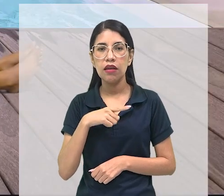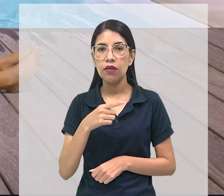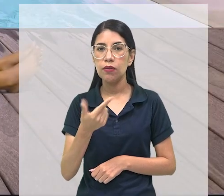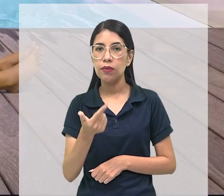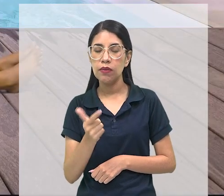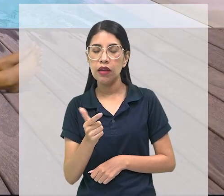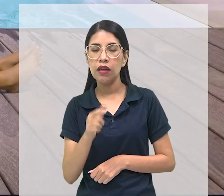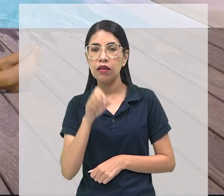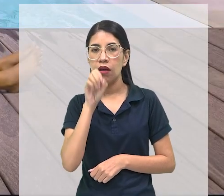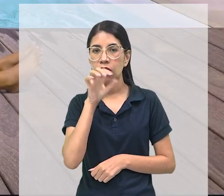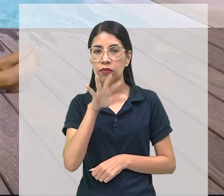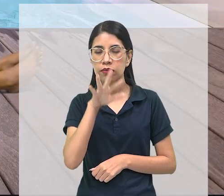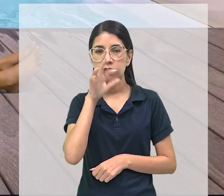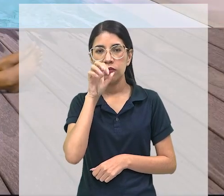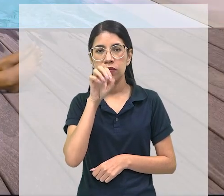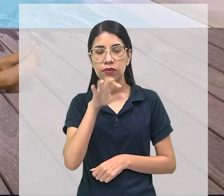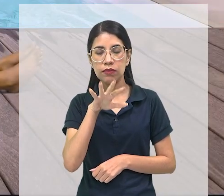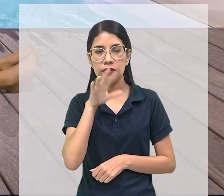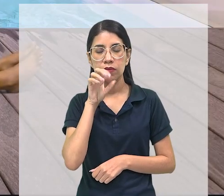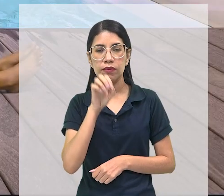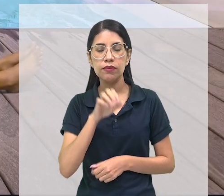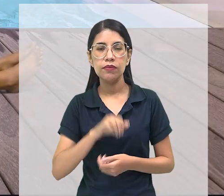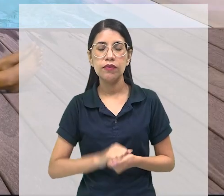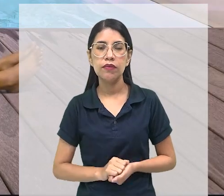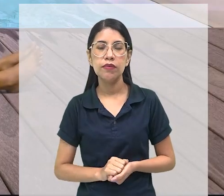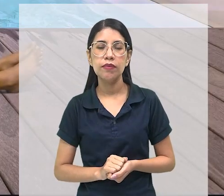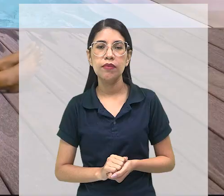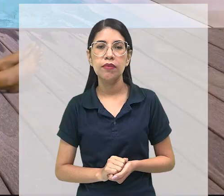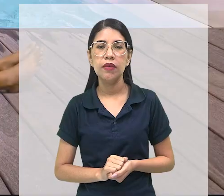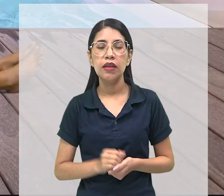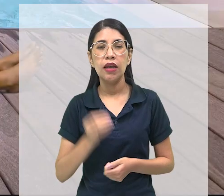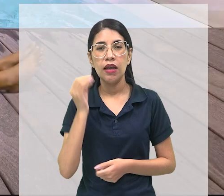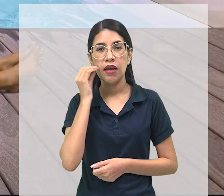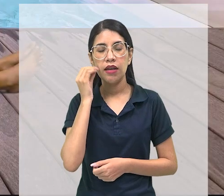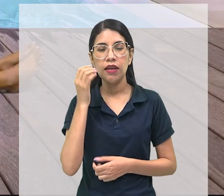vai se aproximar, sentir e observar.